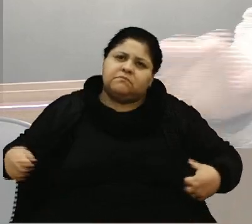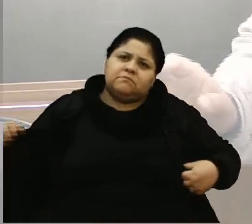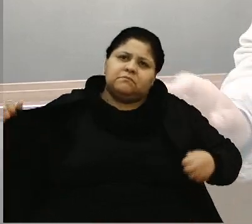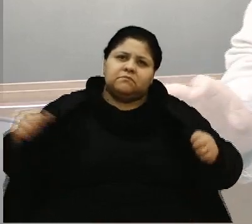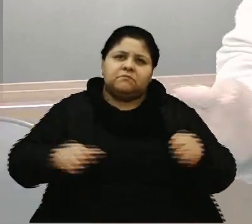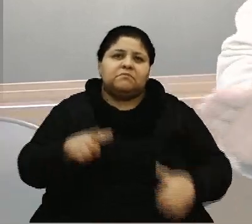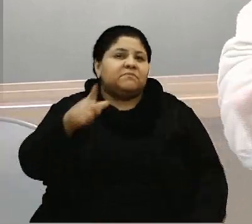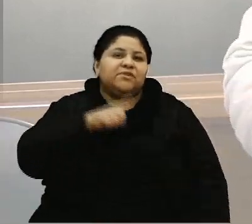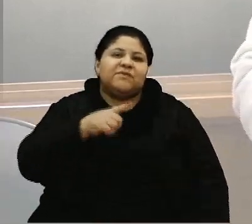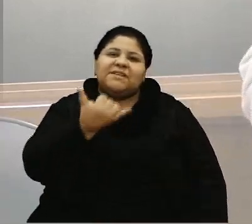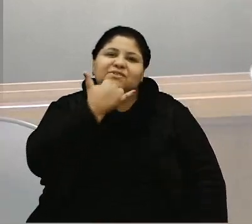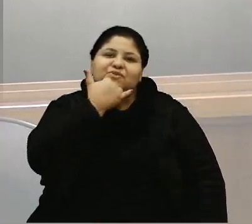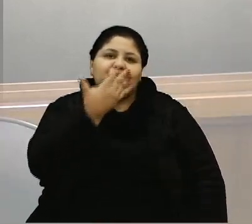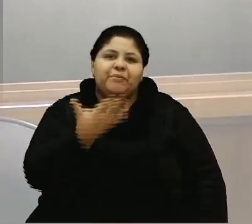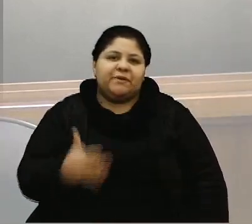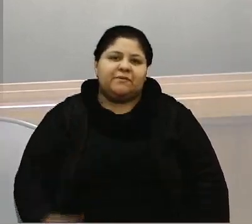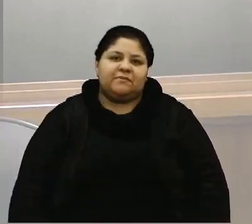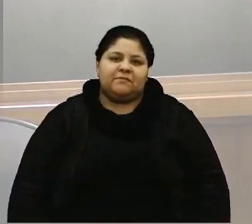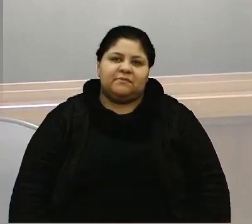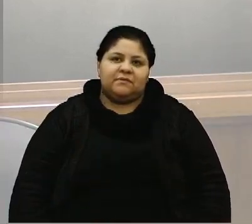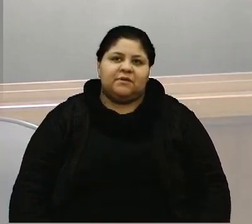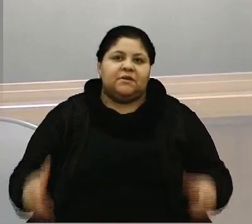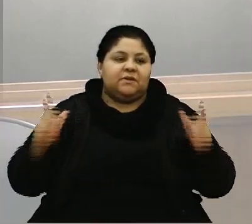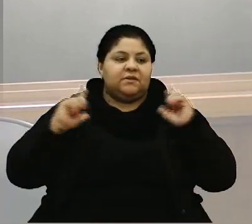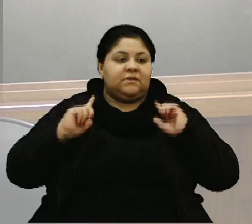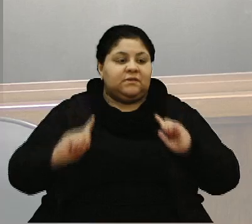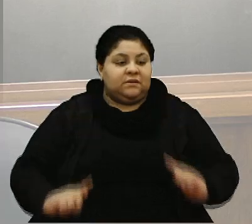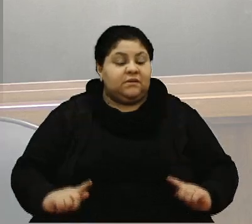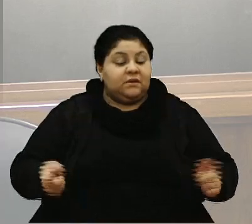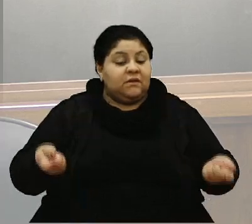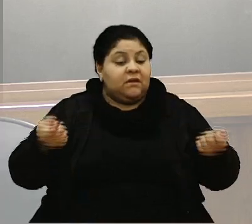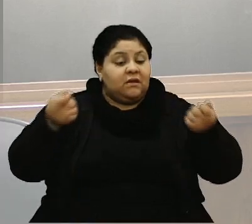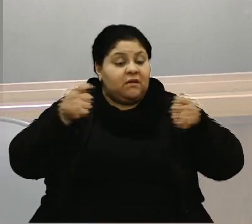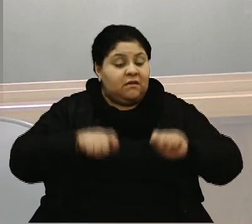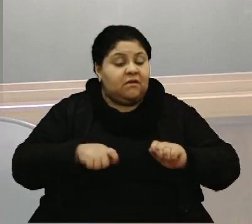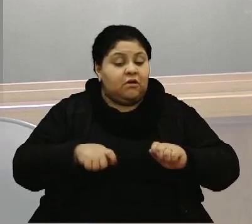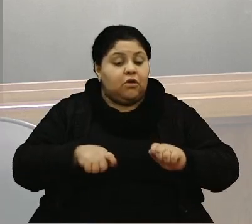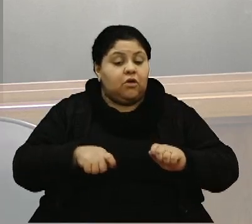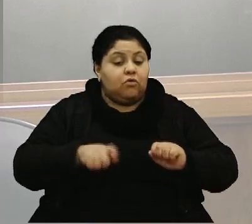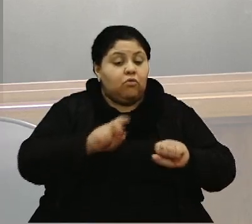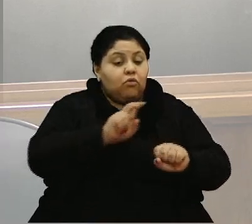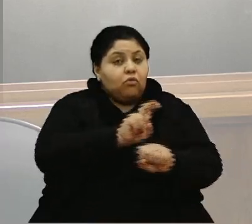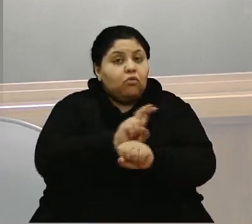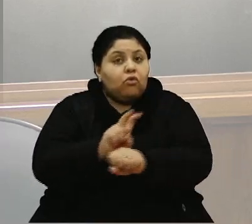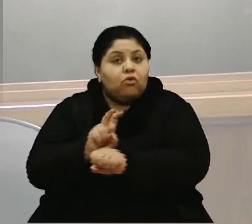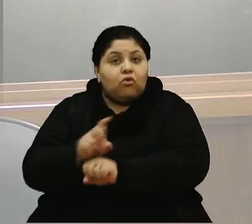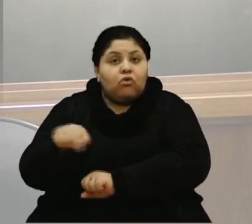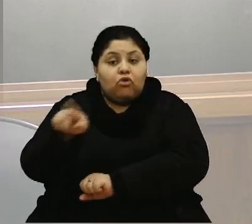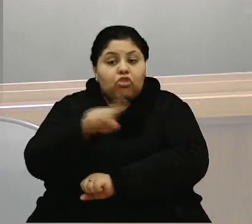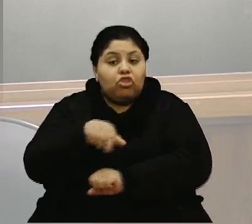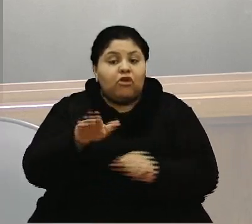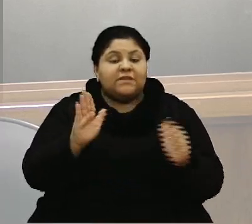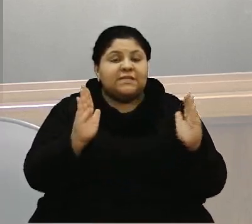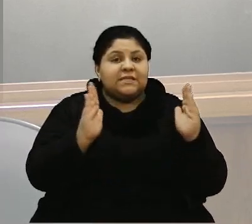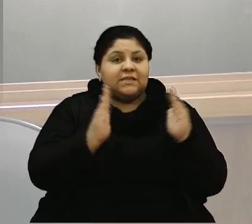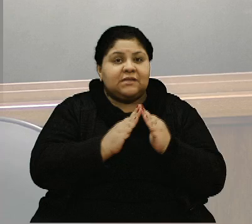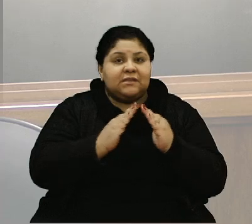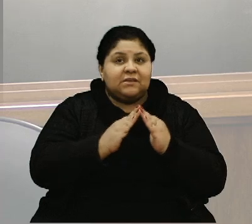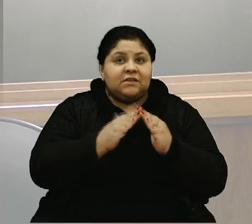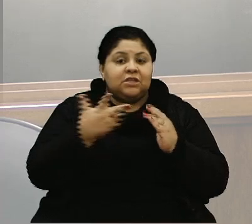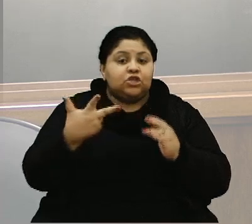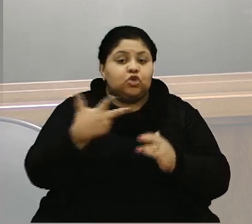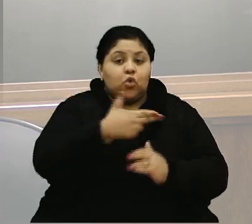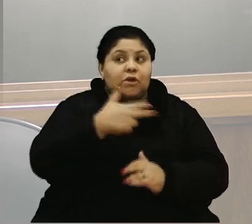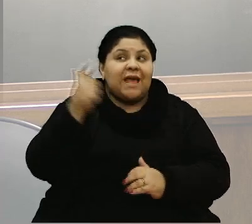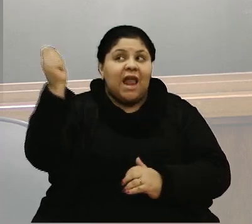Não tem desculpa. O gestor precisa gerir. Porque na nossa casa, se cortar a